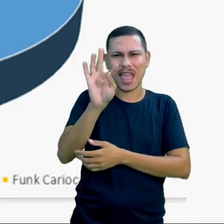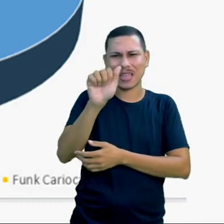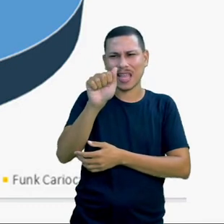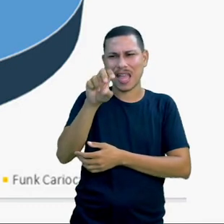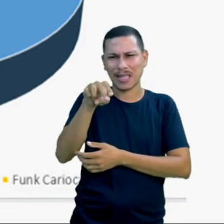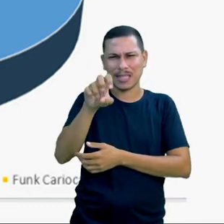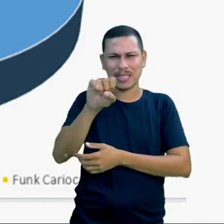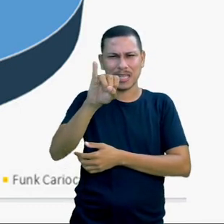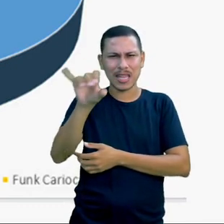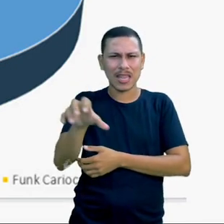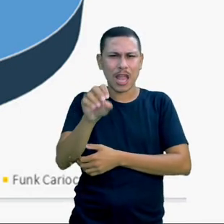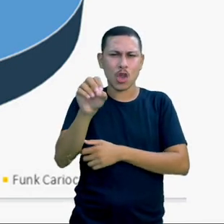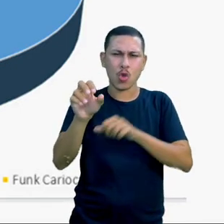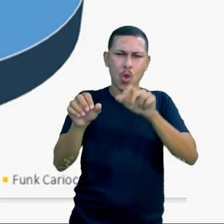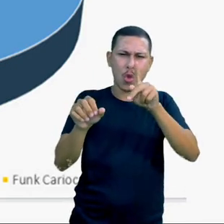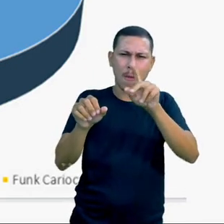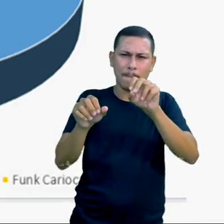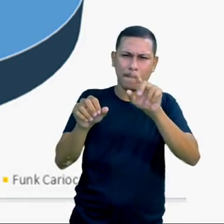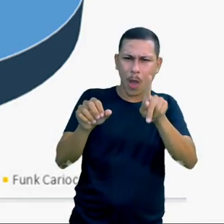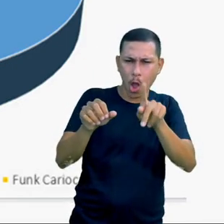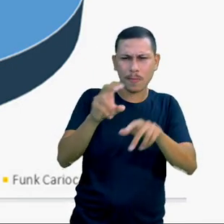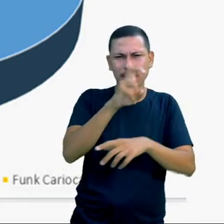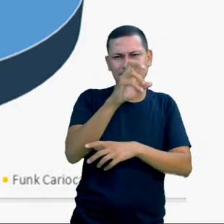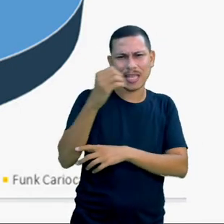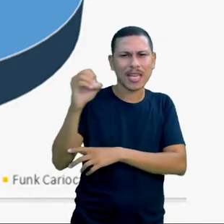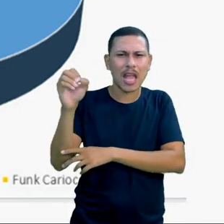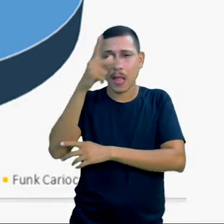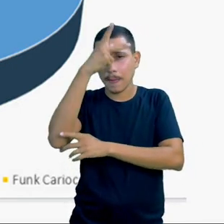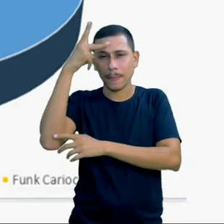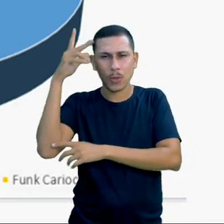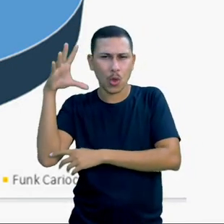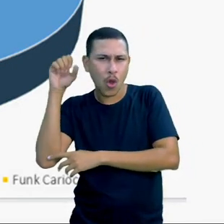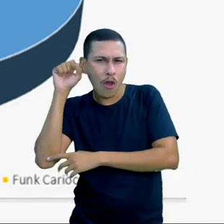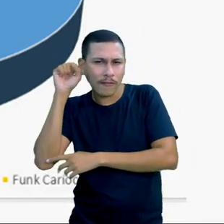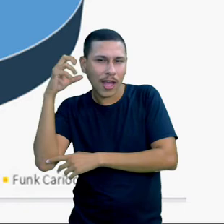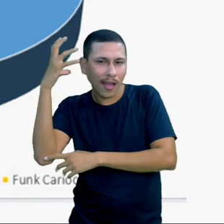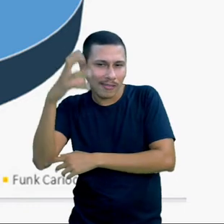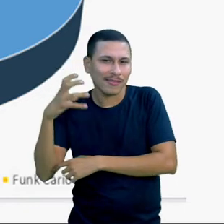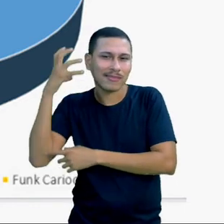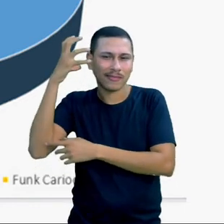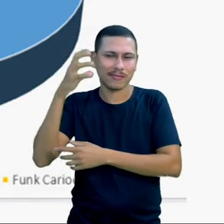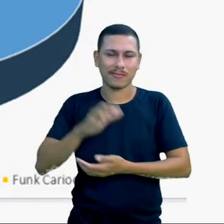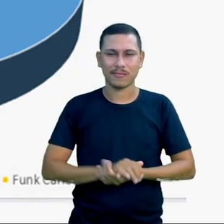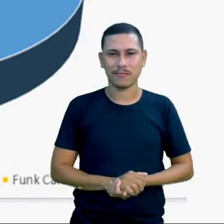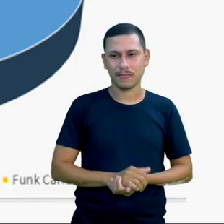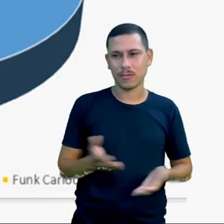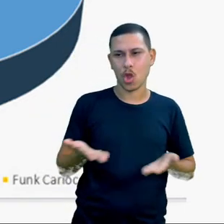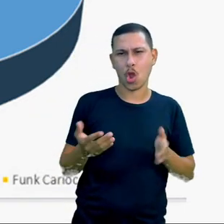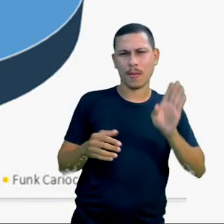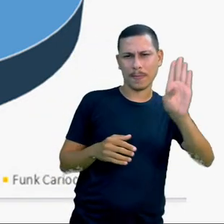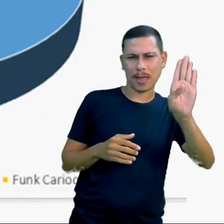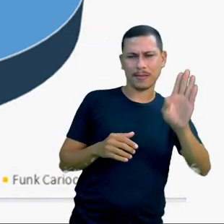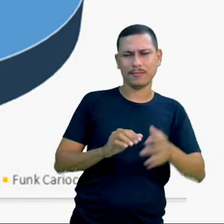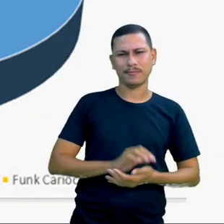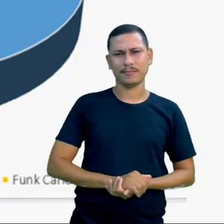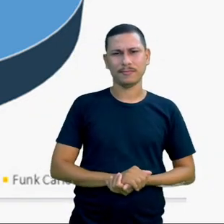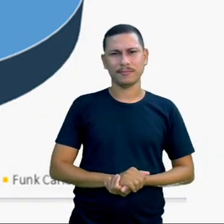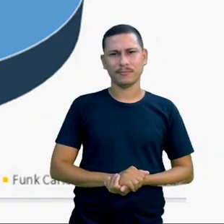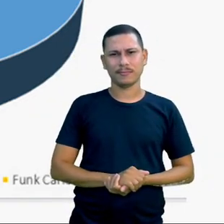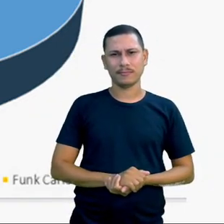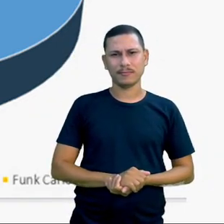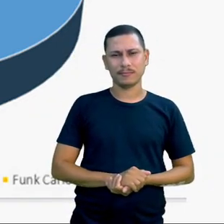O sertanejo pop tem 500 ouvintes. E a letra B agora? E o